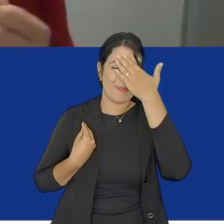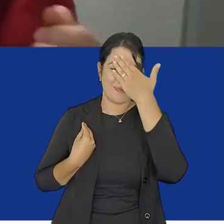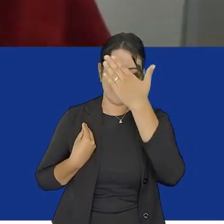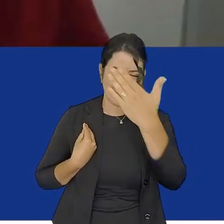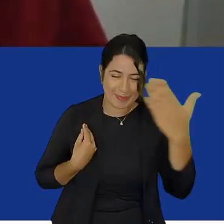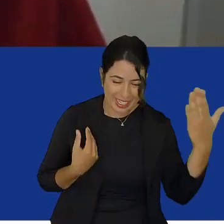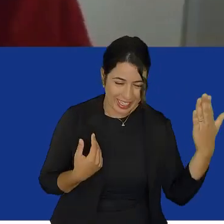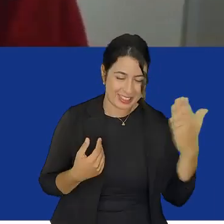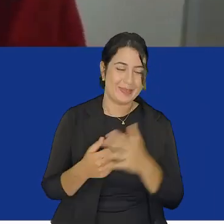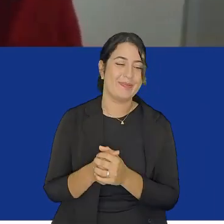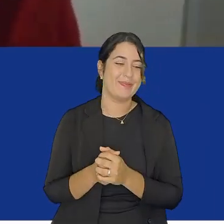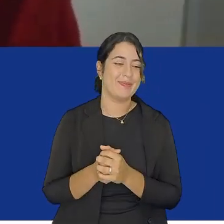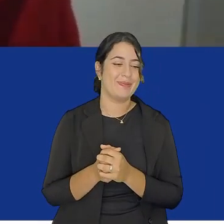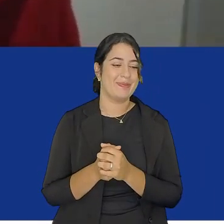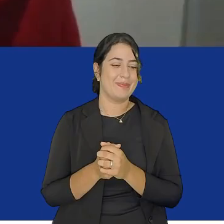obrigada, muito obrigada.